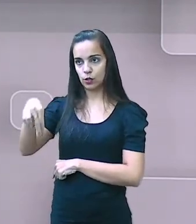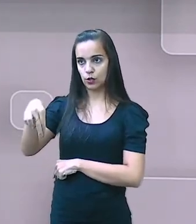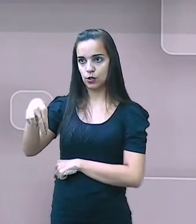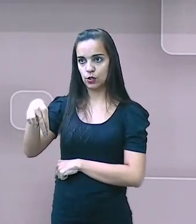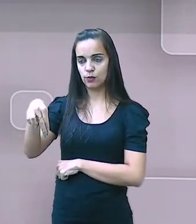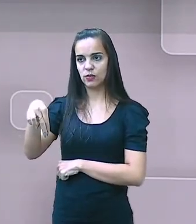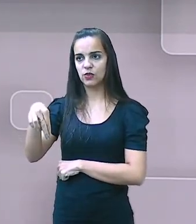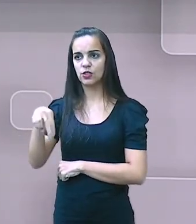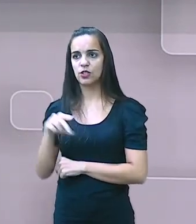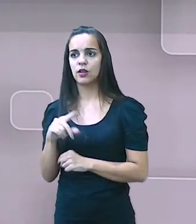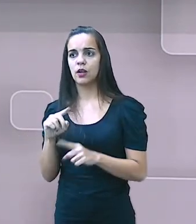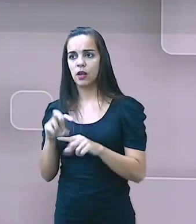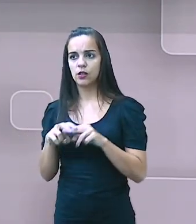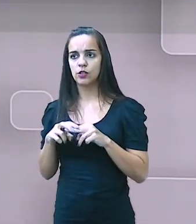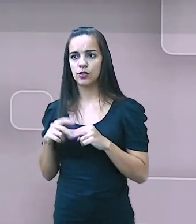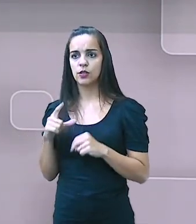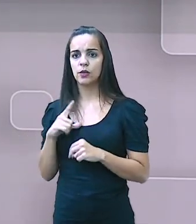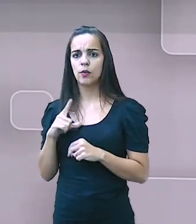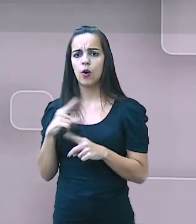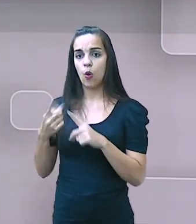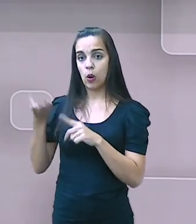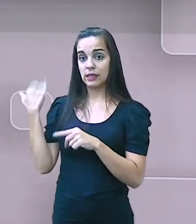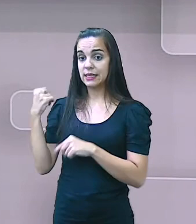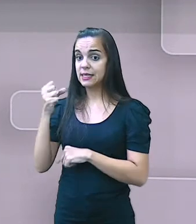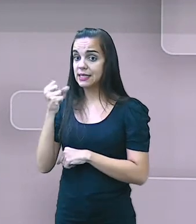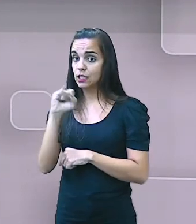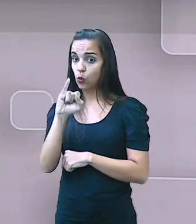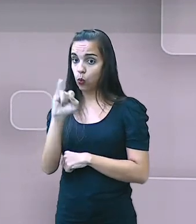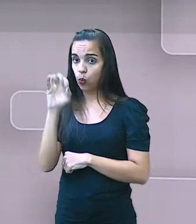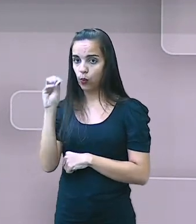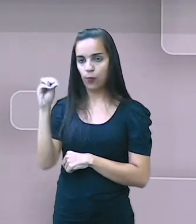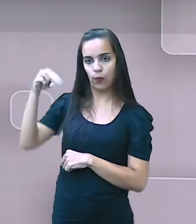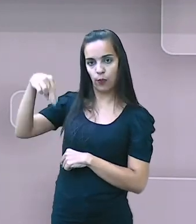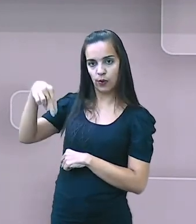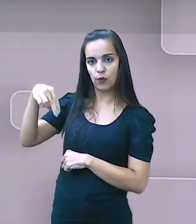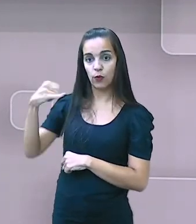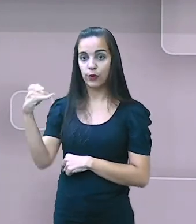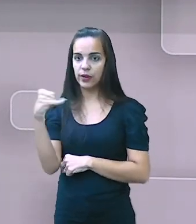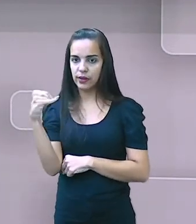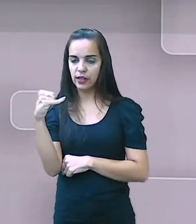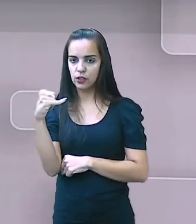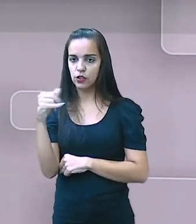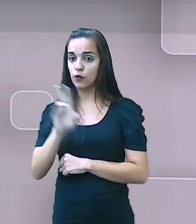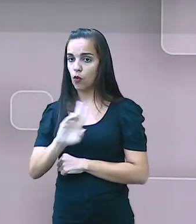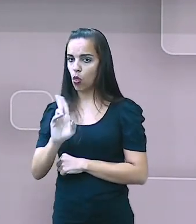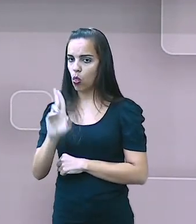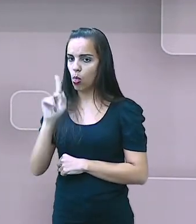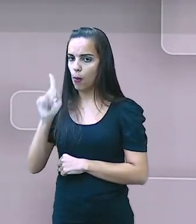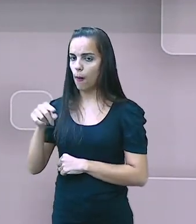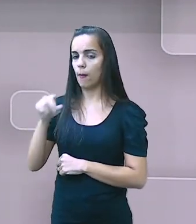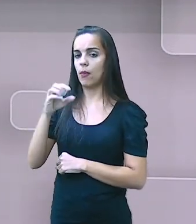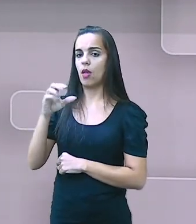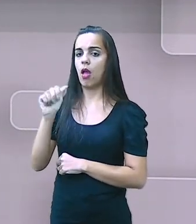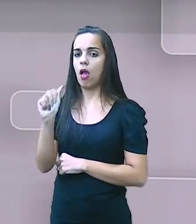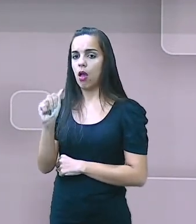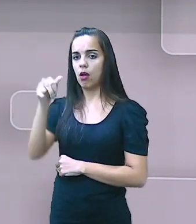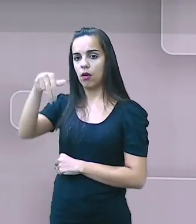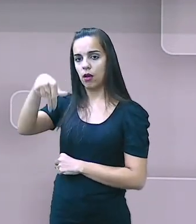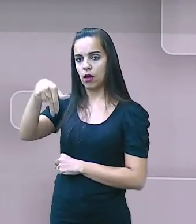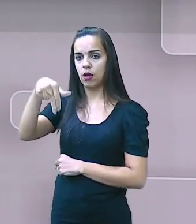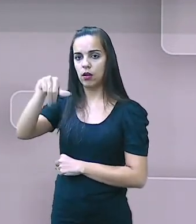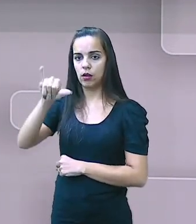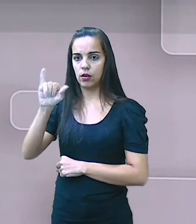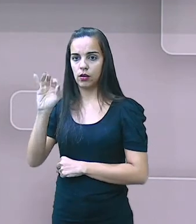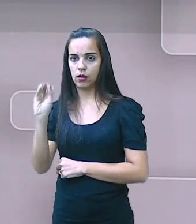negativo, ele é chamado de ânion. Tem esse resumo aqui para você, ó. Então, foca nesta